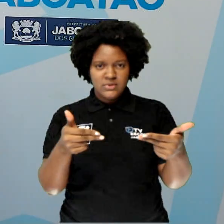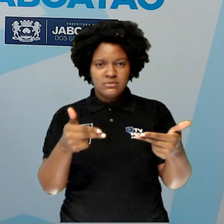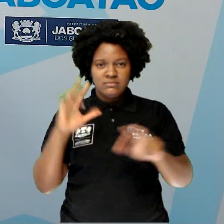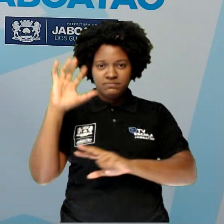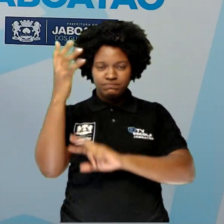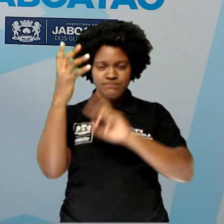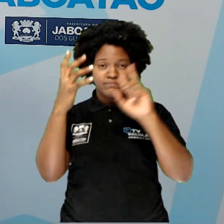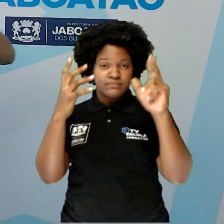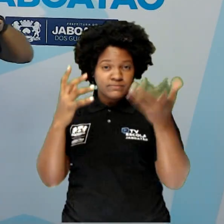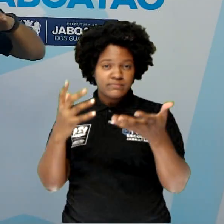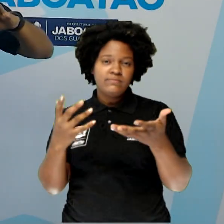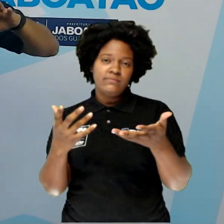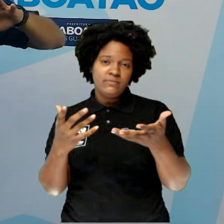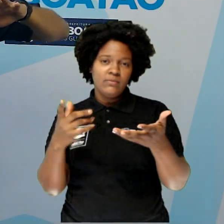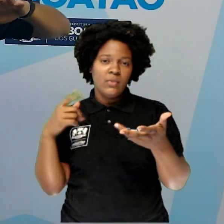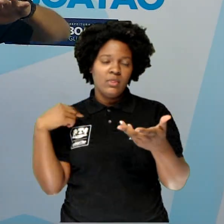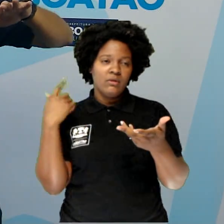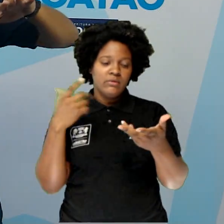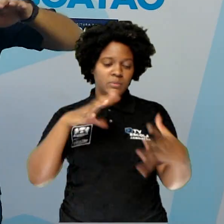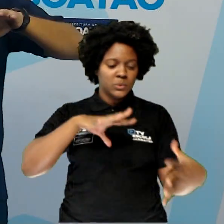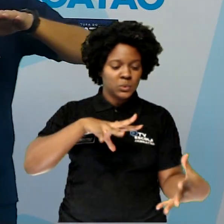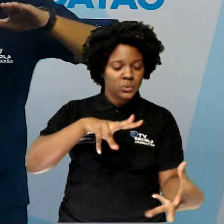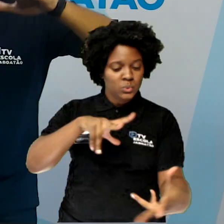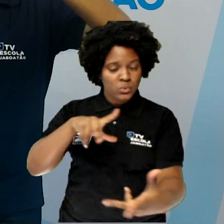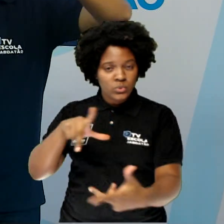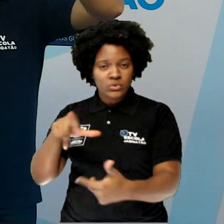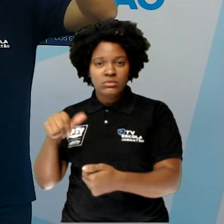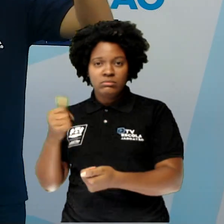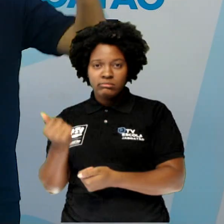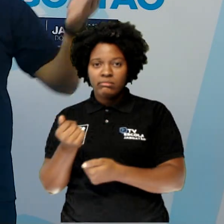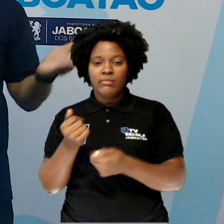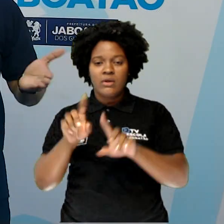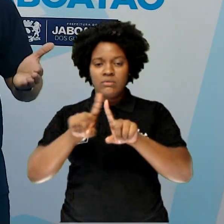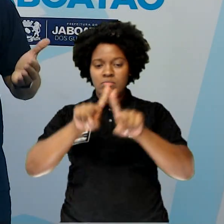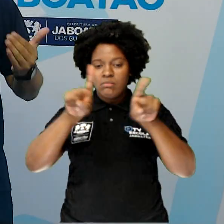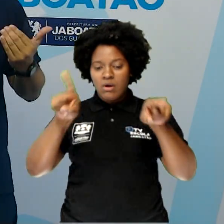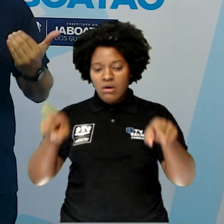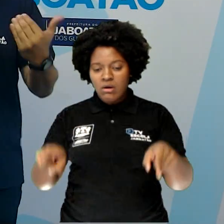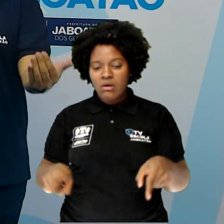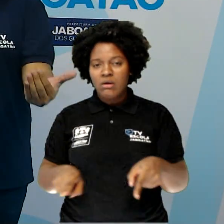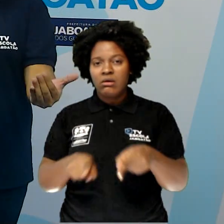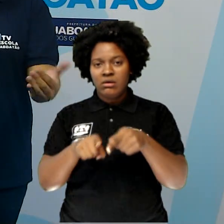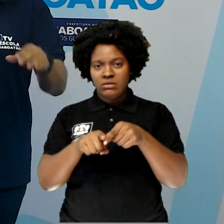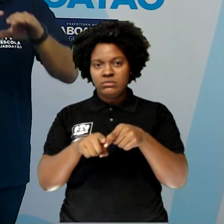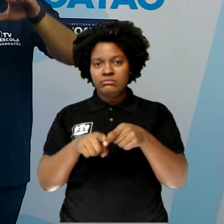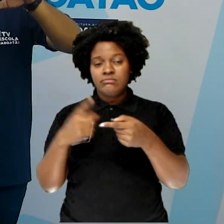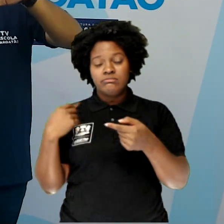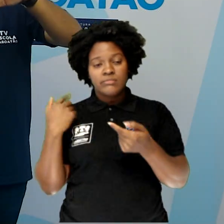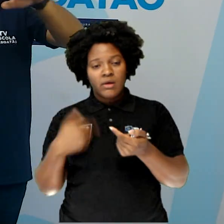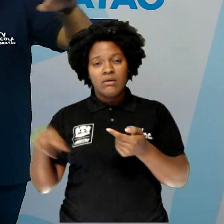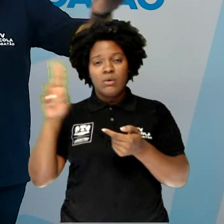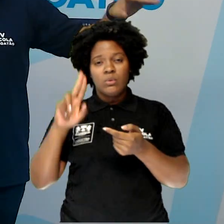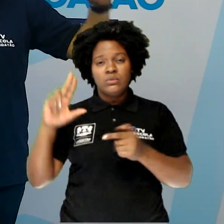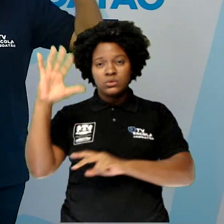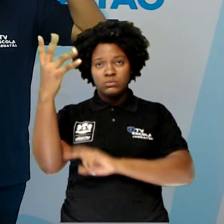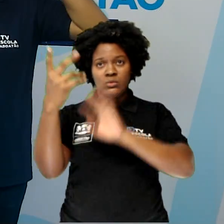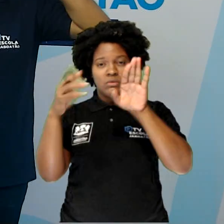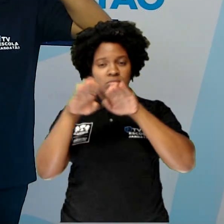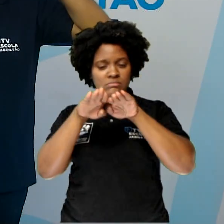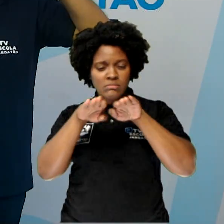tá? A gente vive num planeta que ele ocorre em ciclo, mas a gente usa a natureza de forma linear,